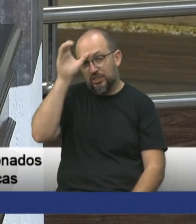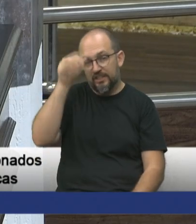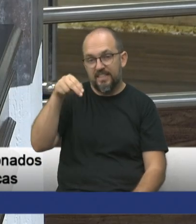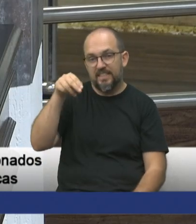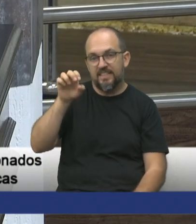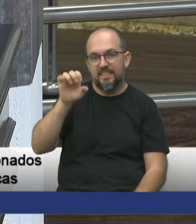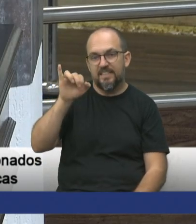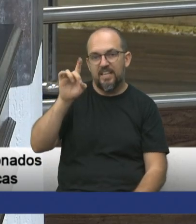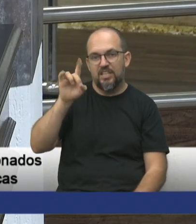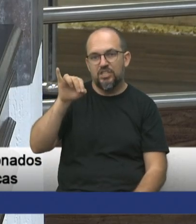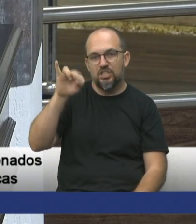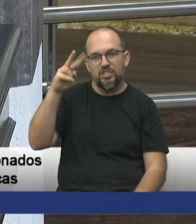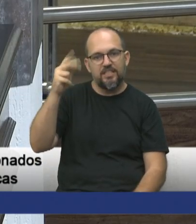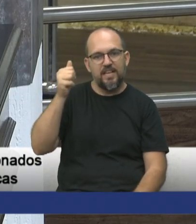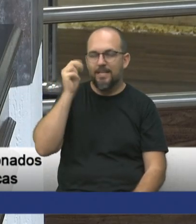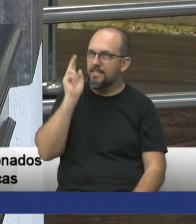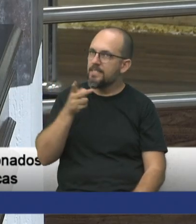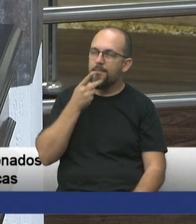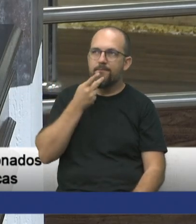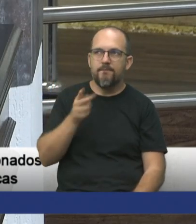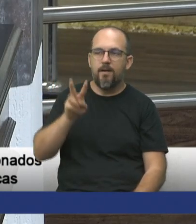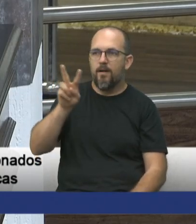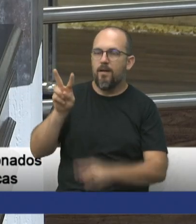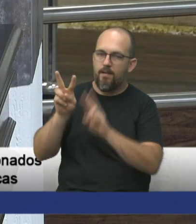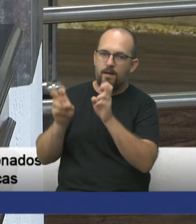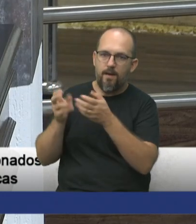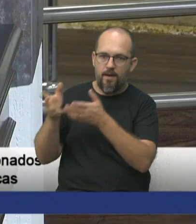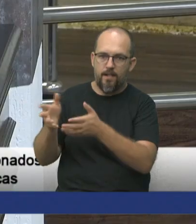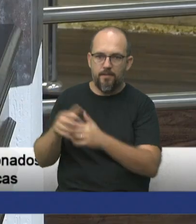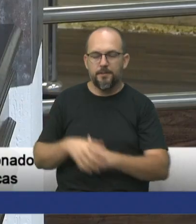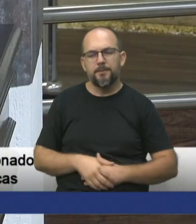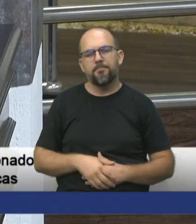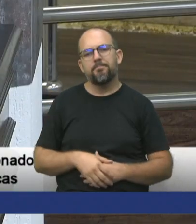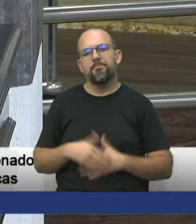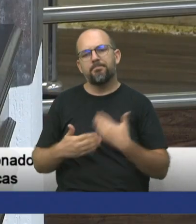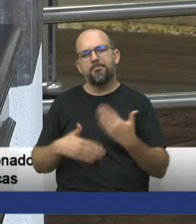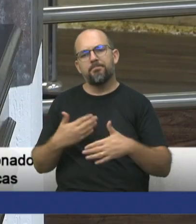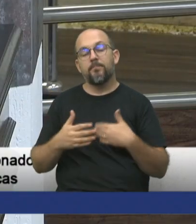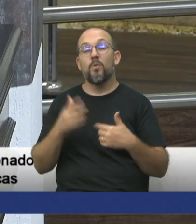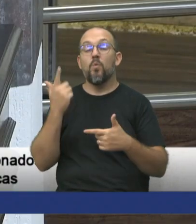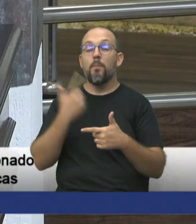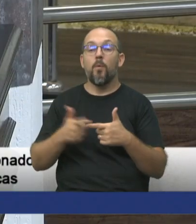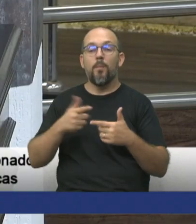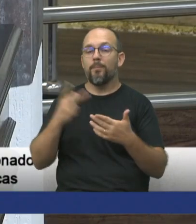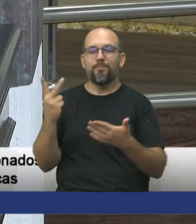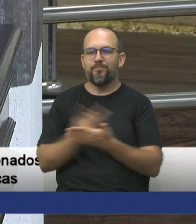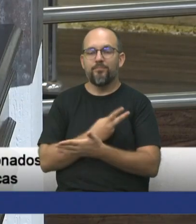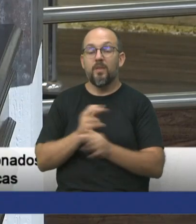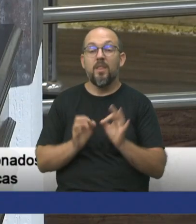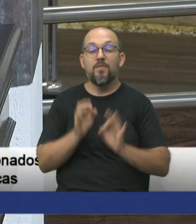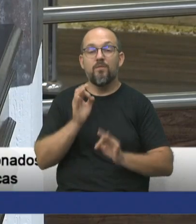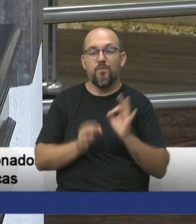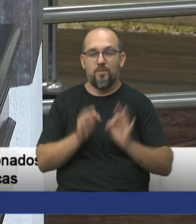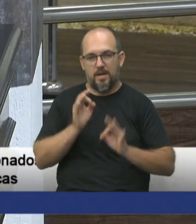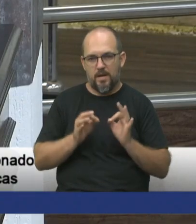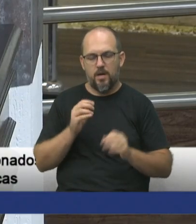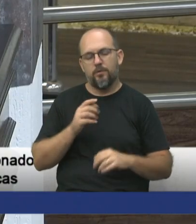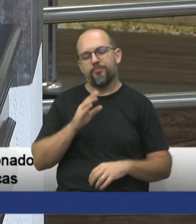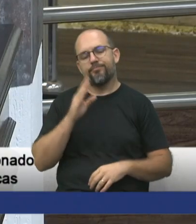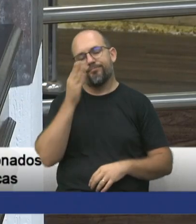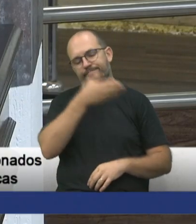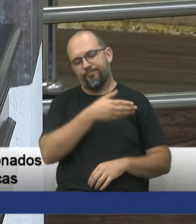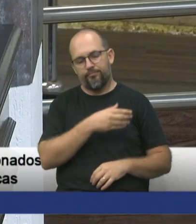que sempre temos que citar. E, nesse meio tempo, tive um problema jurídico, fui parar no